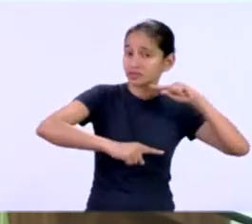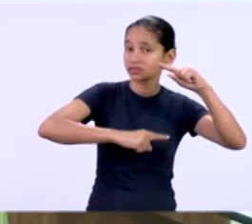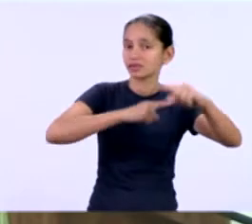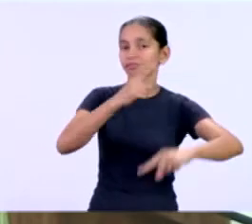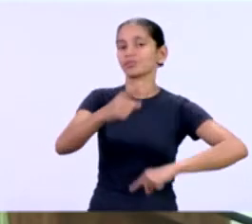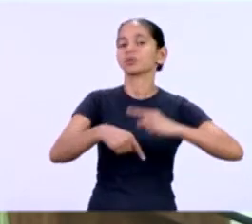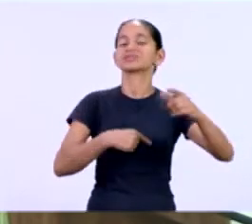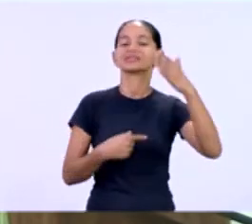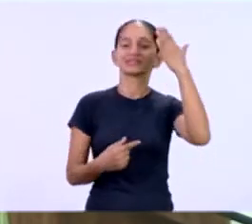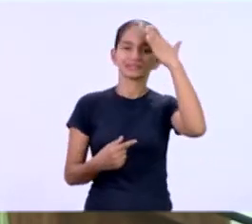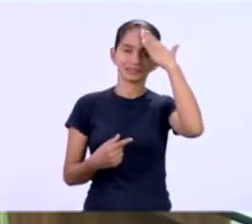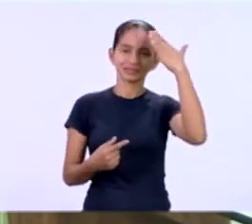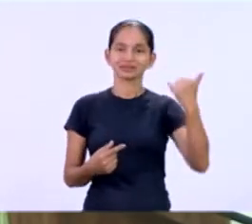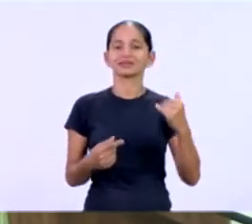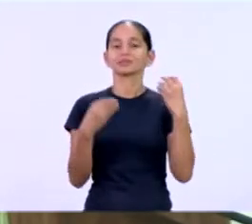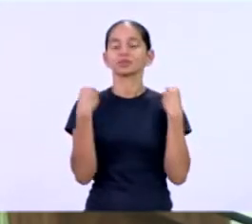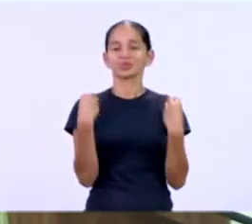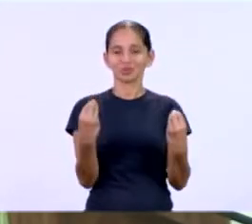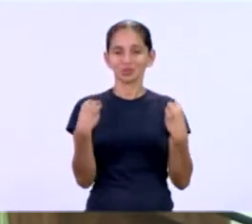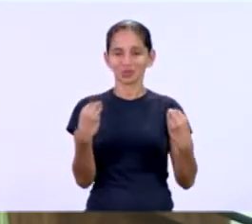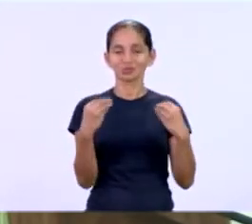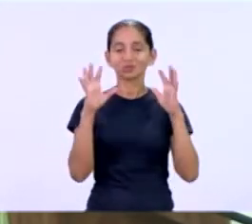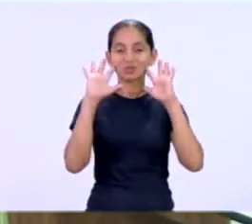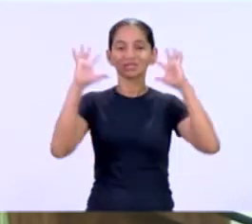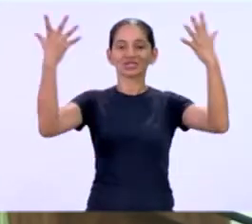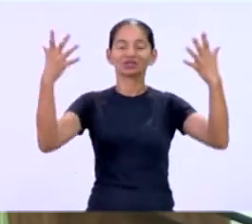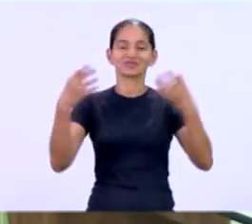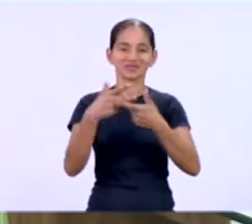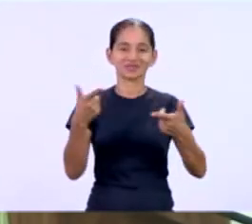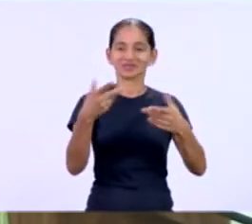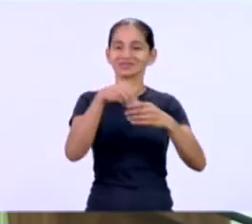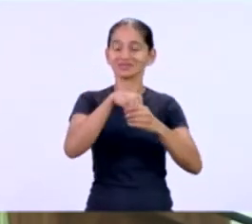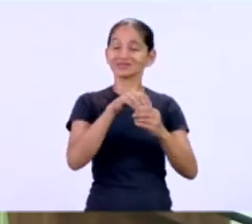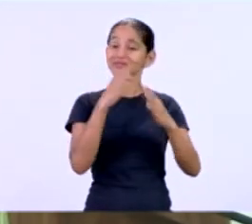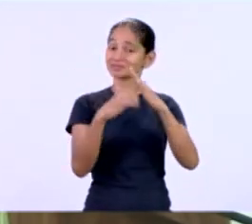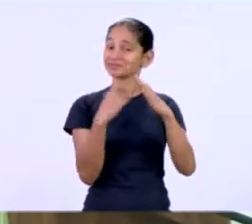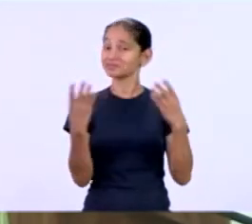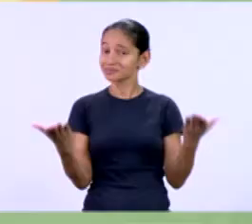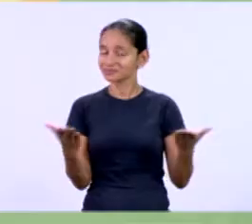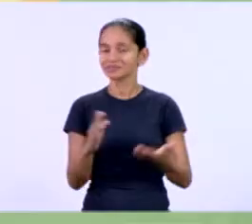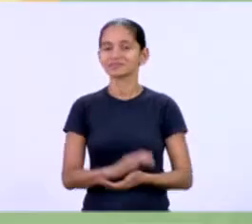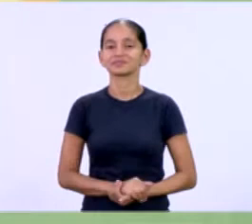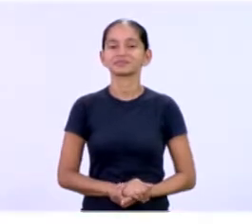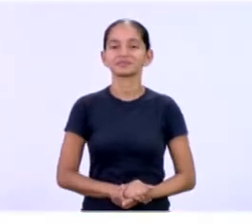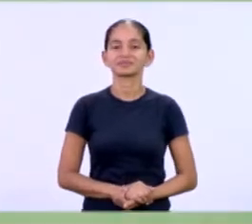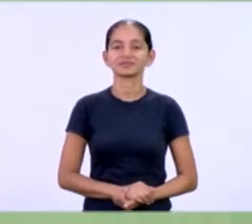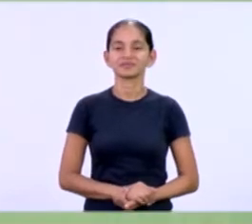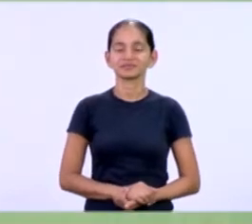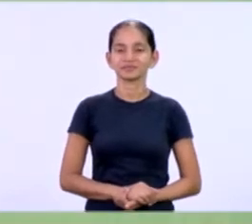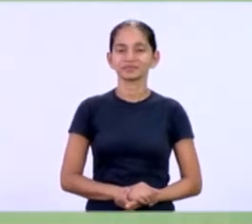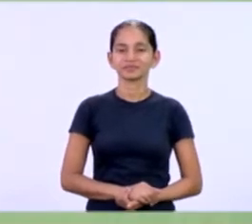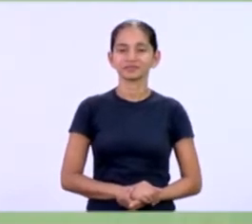poder usar melhor posteriormente no investimento na própria organização. Dando sequência.